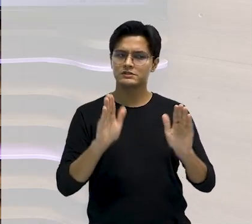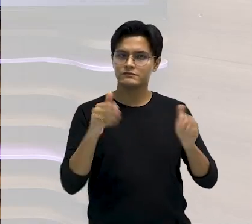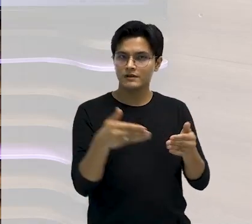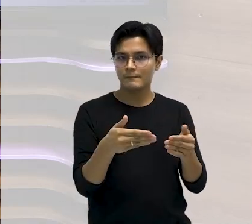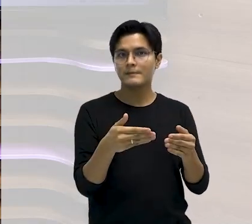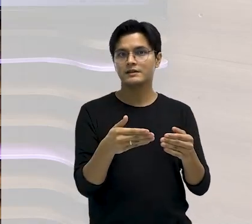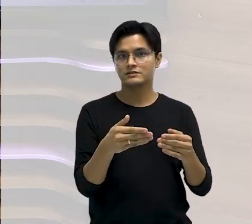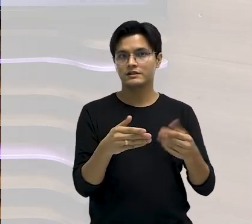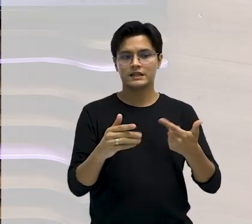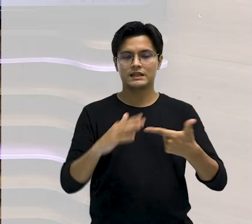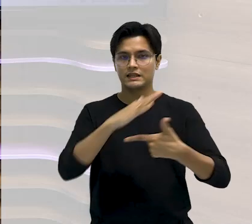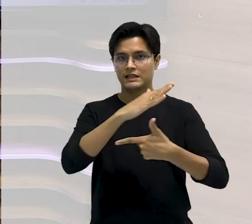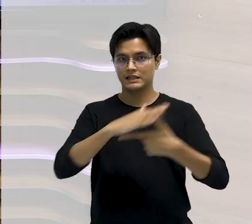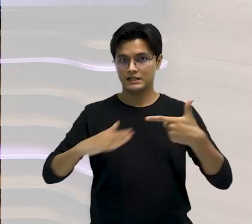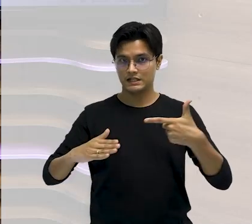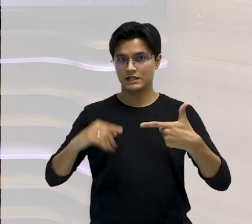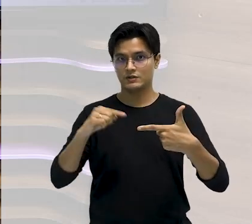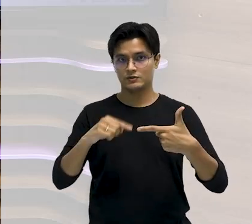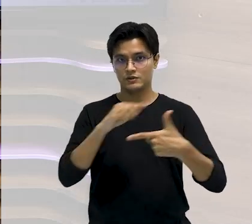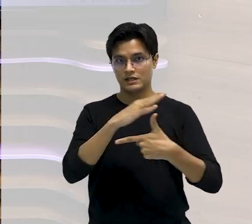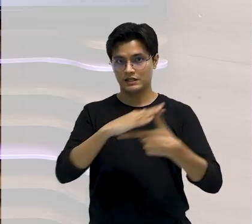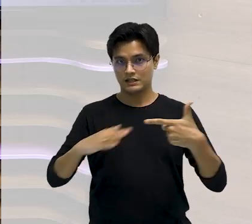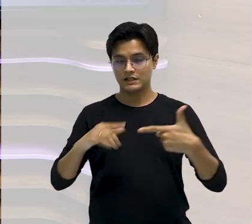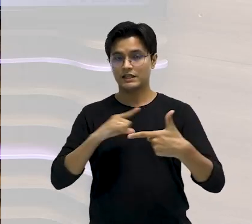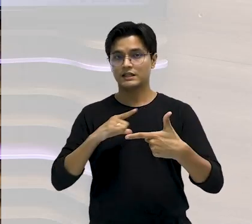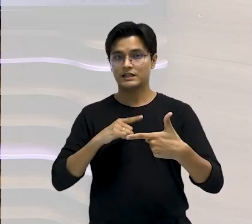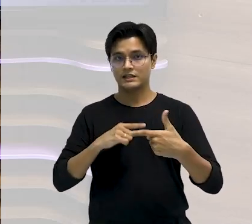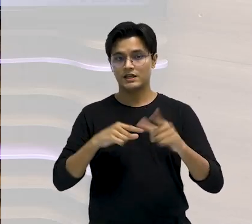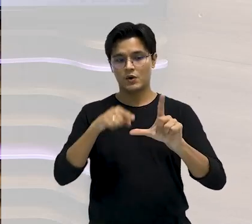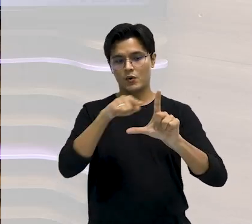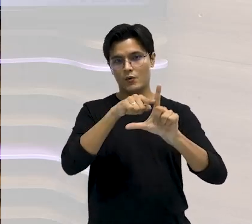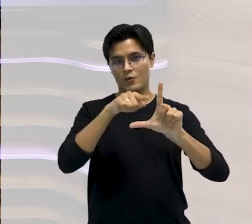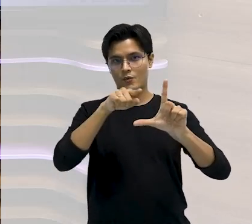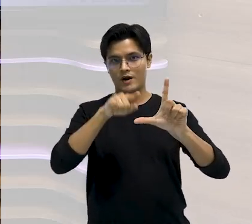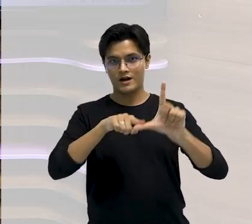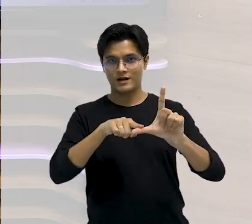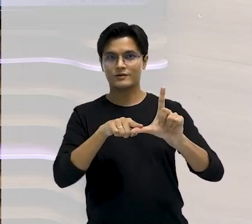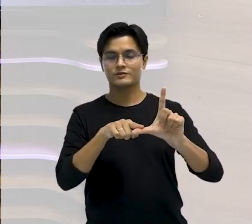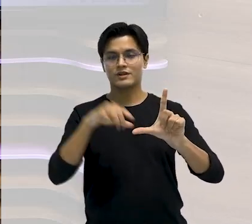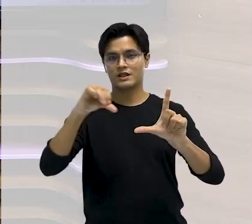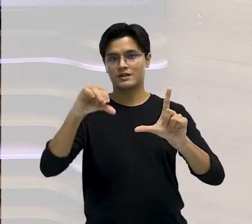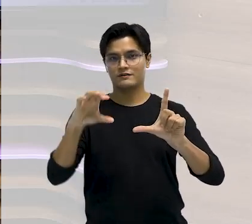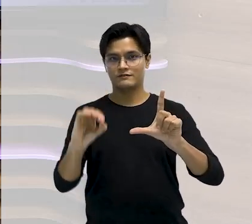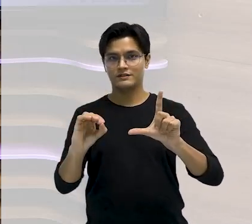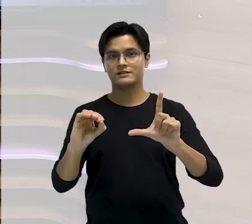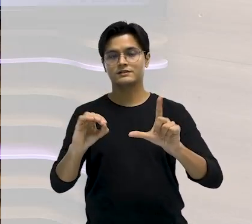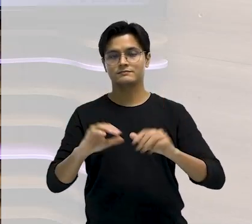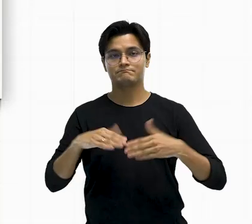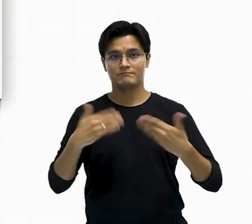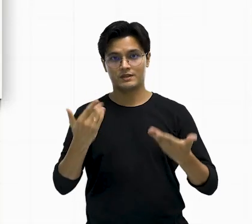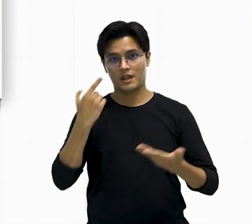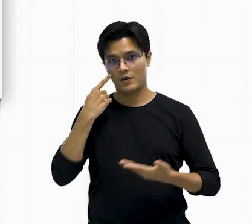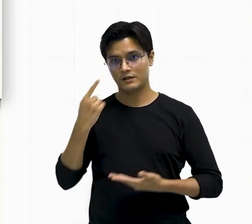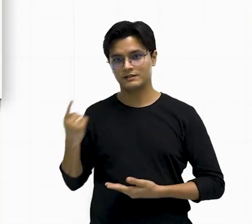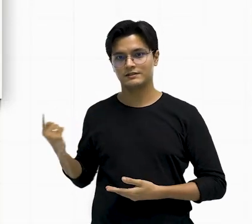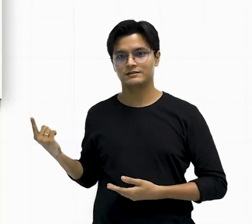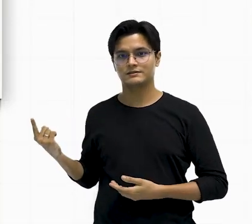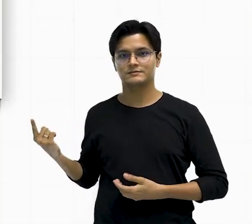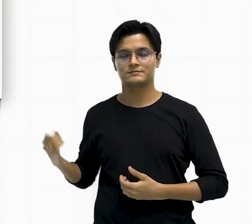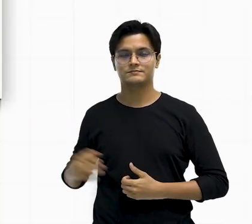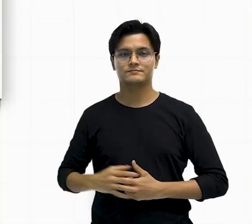Quer dizer, um triângulo que possui um ângulo igual a 90 graus. Então vamos comigo aqui na tela, para te